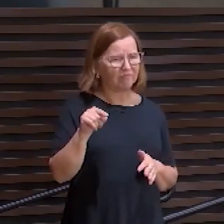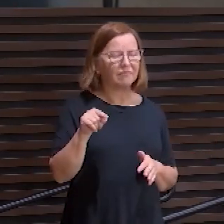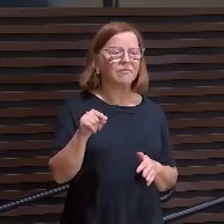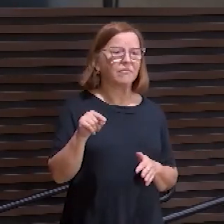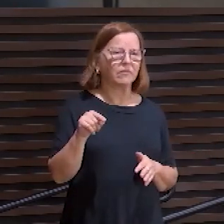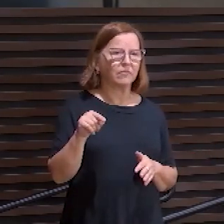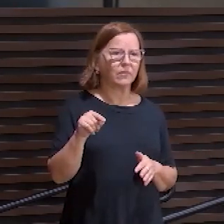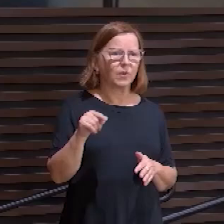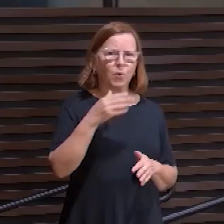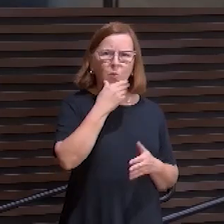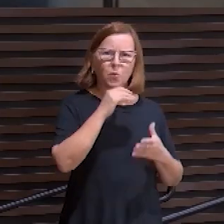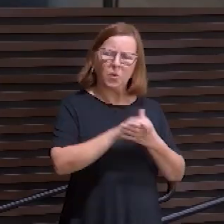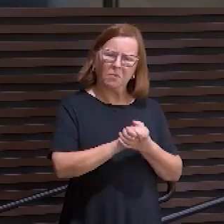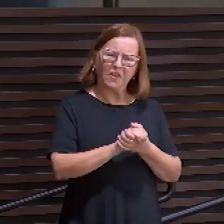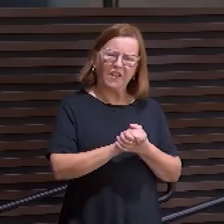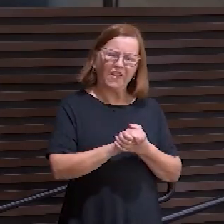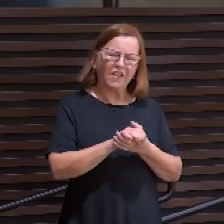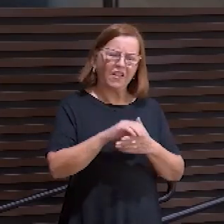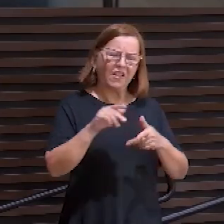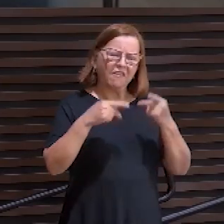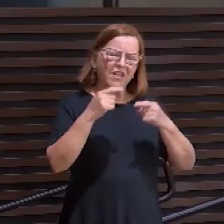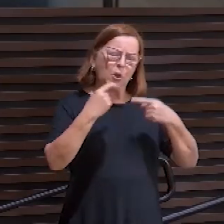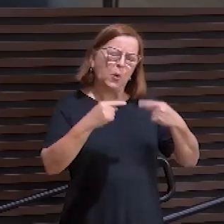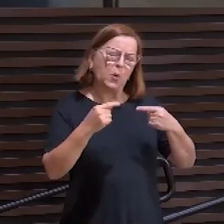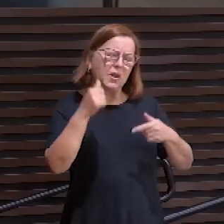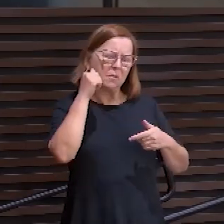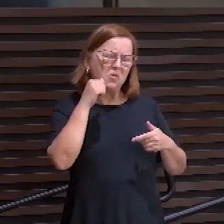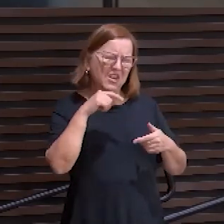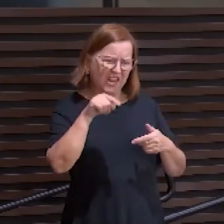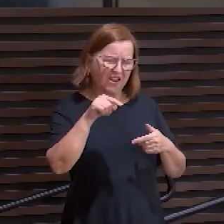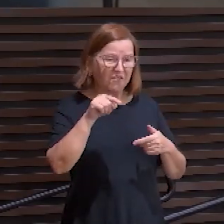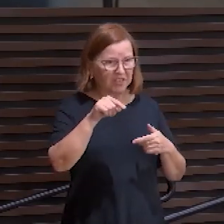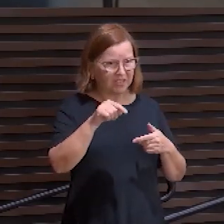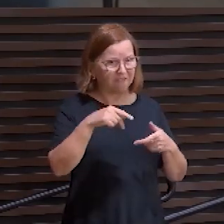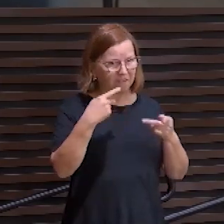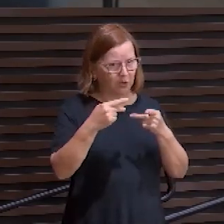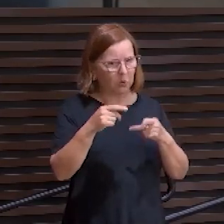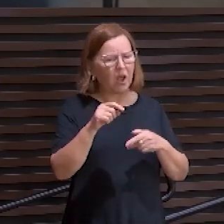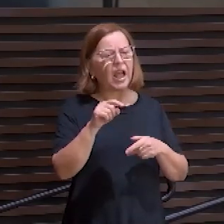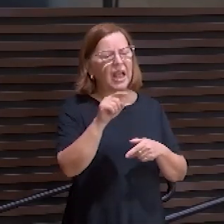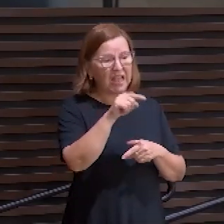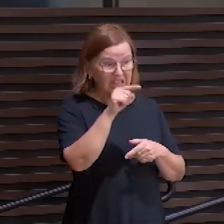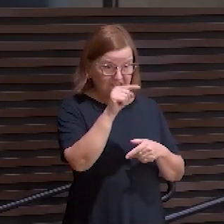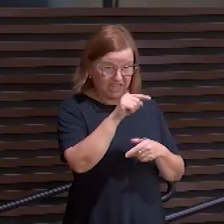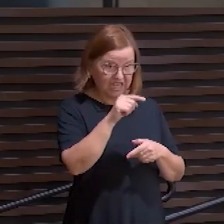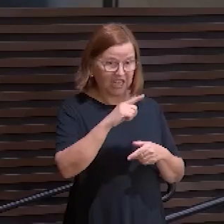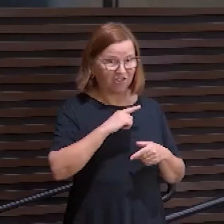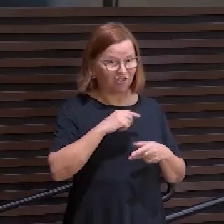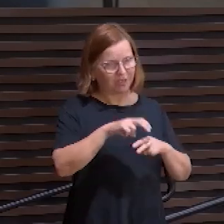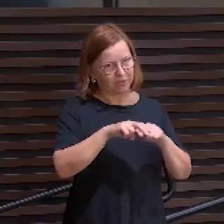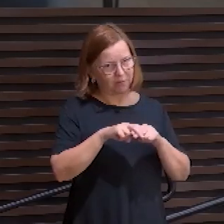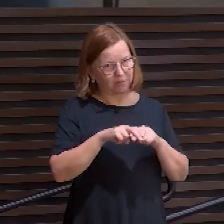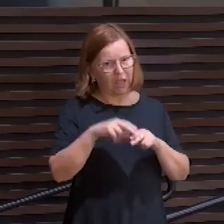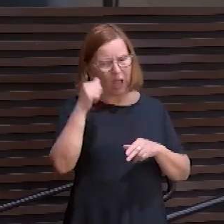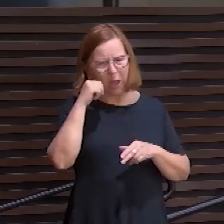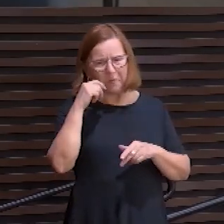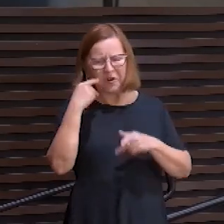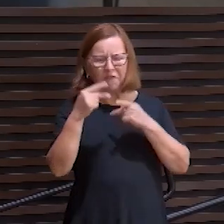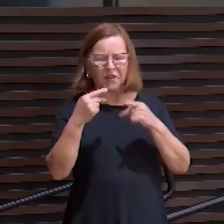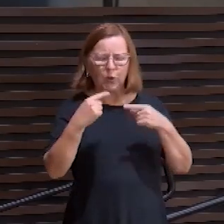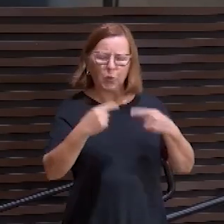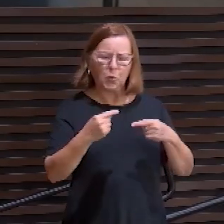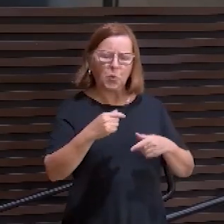O marido falou da mulher, o senhor disse que ele tinha razão. A mulher falou do marido, o senhor disse que tinha